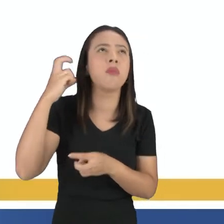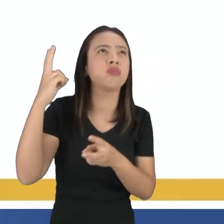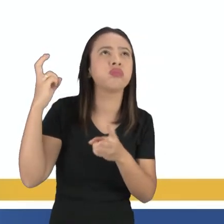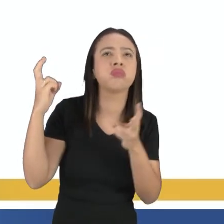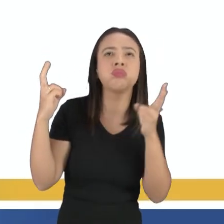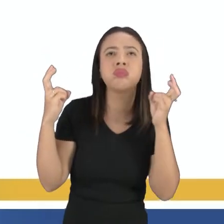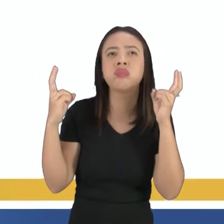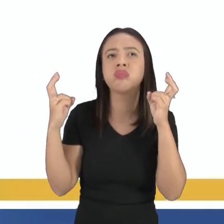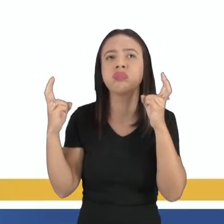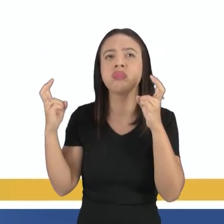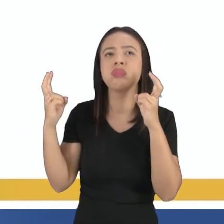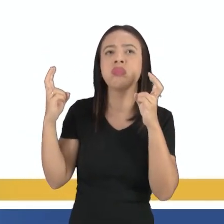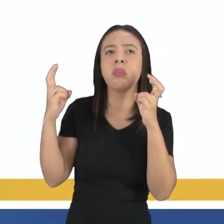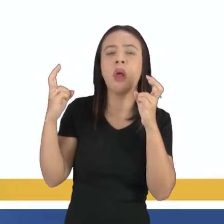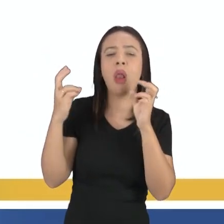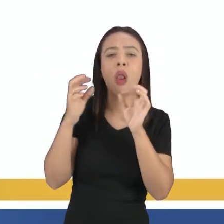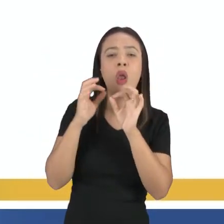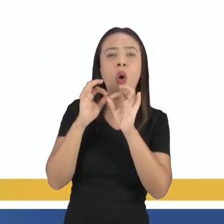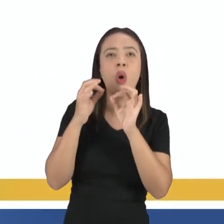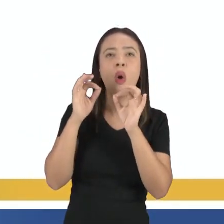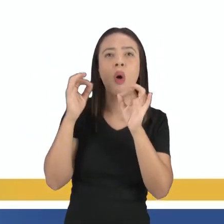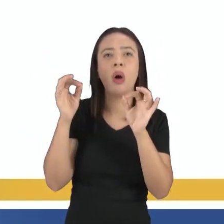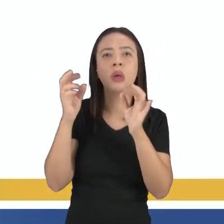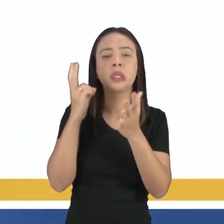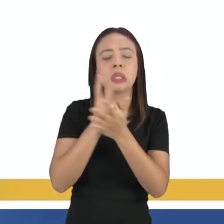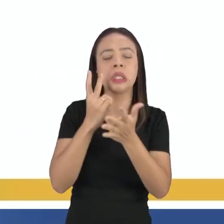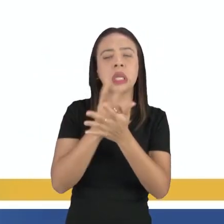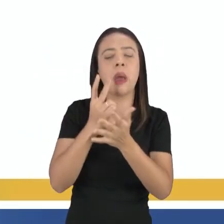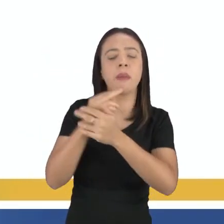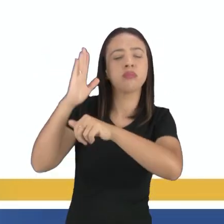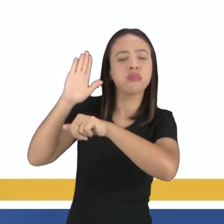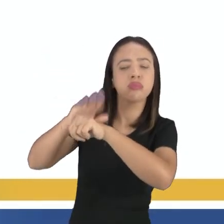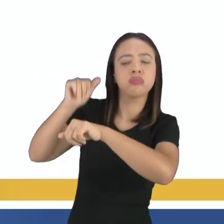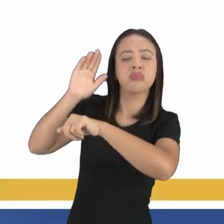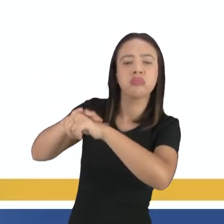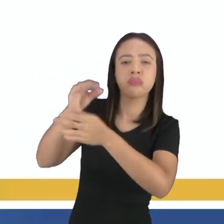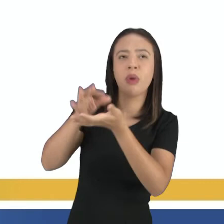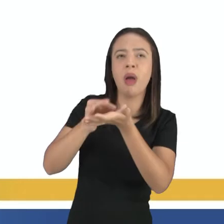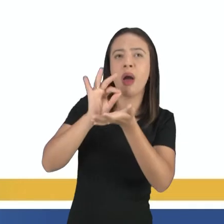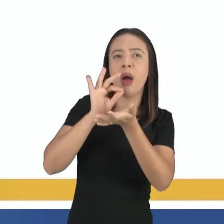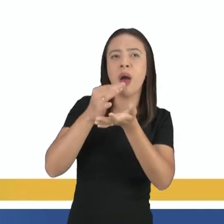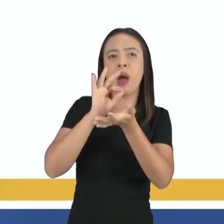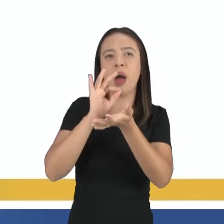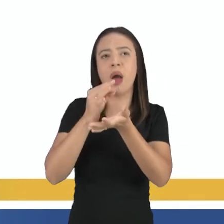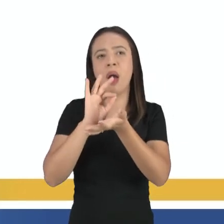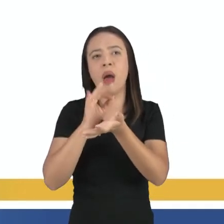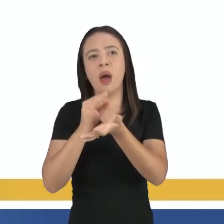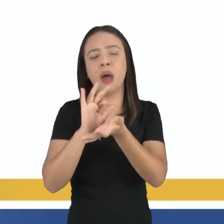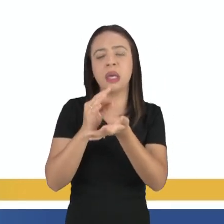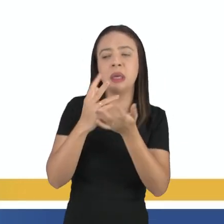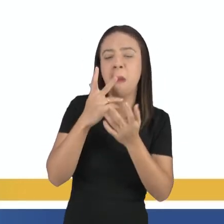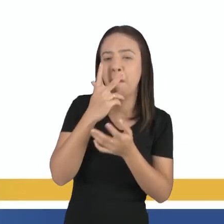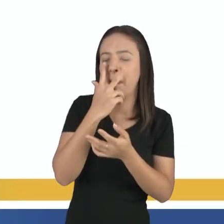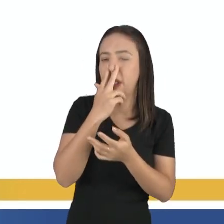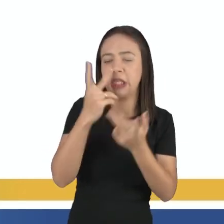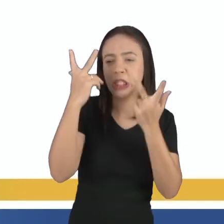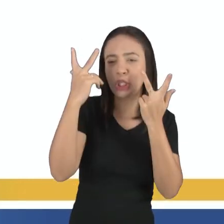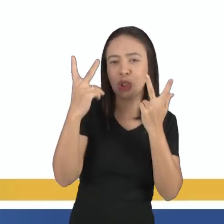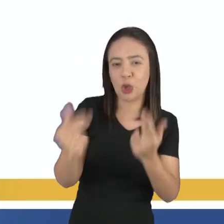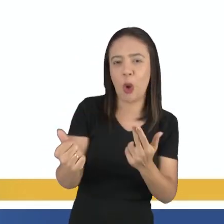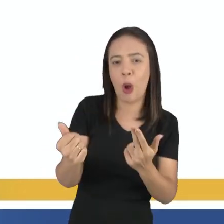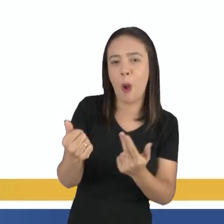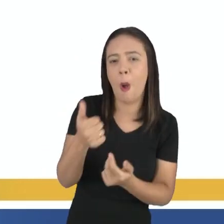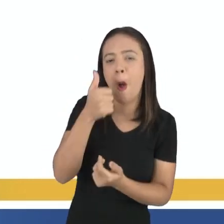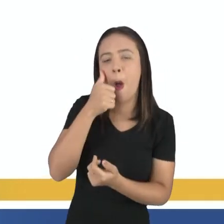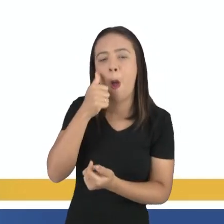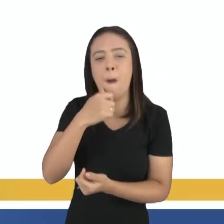longes da senzala e nunca se esqueceu chamava para o café. Café preto que nem a preta velha.